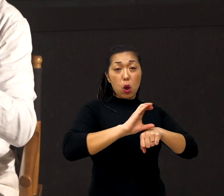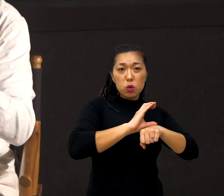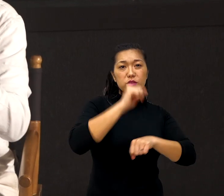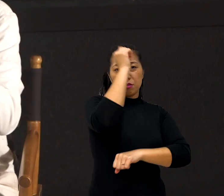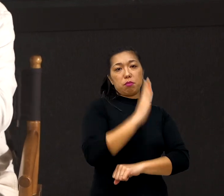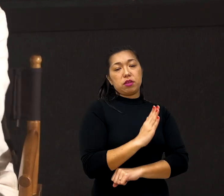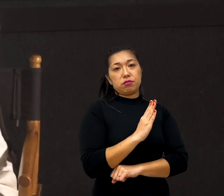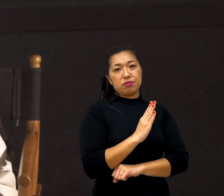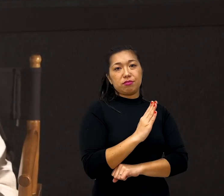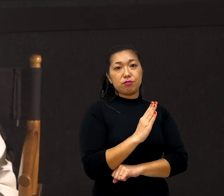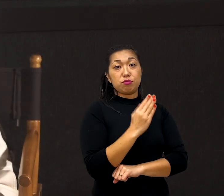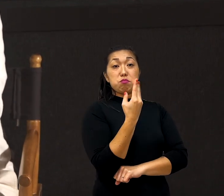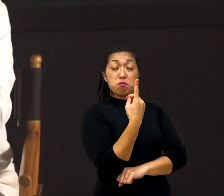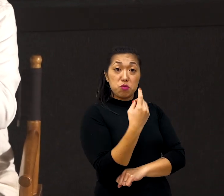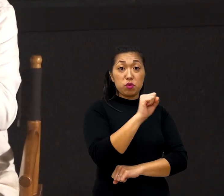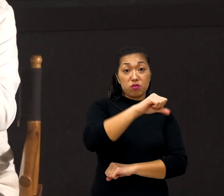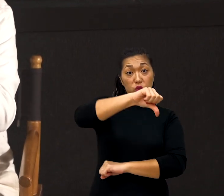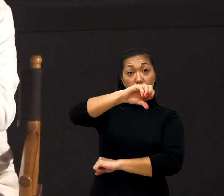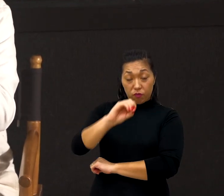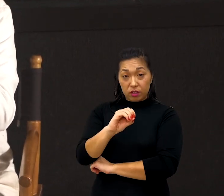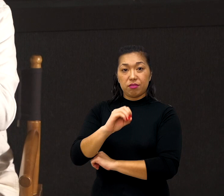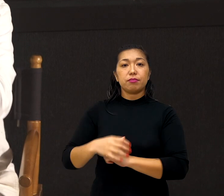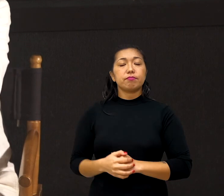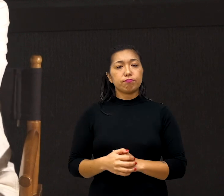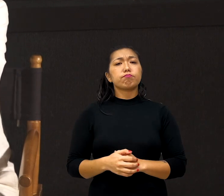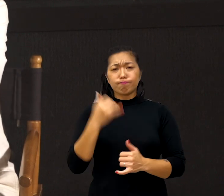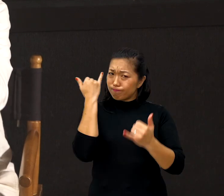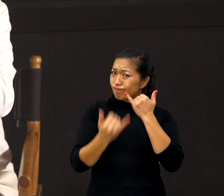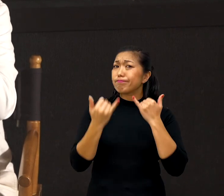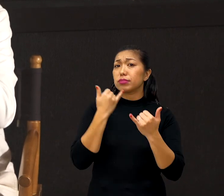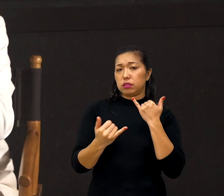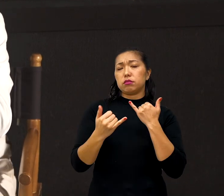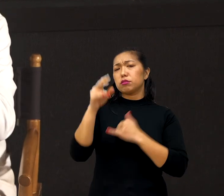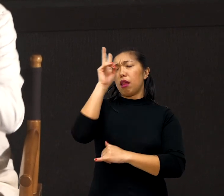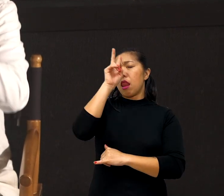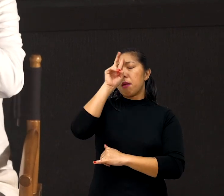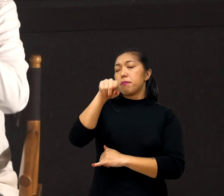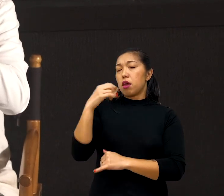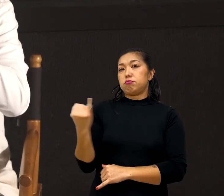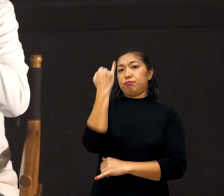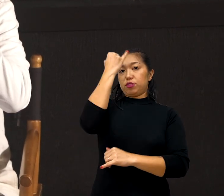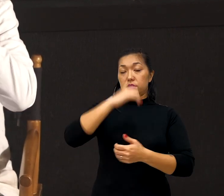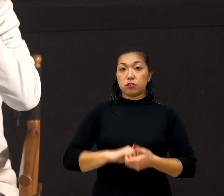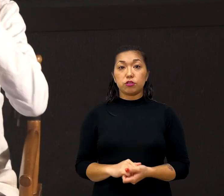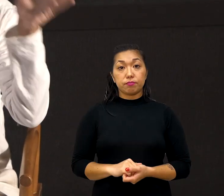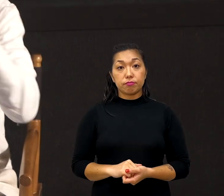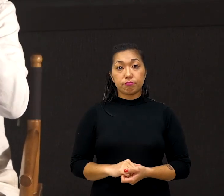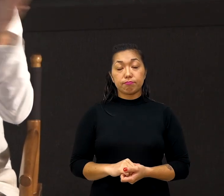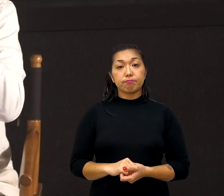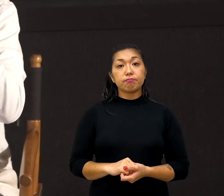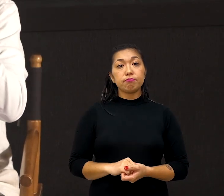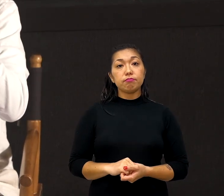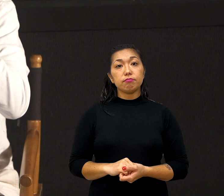do Brasil de 1890. É para um debate de resiliência. Você não